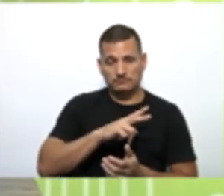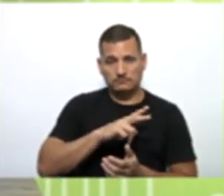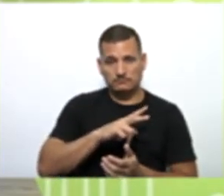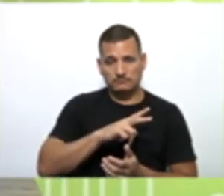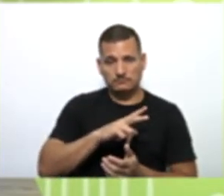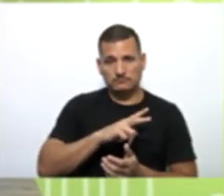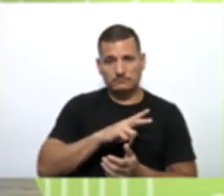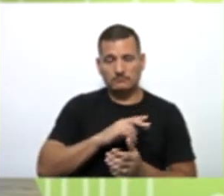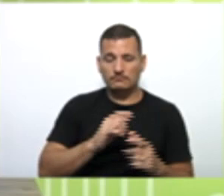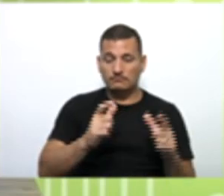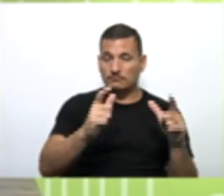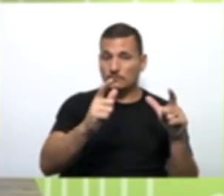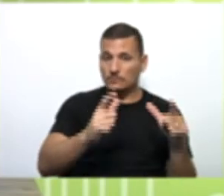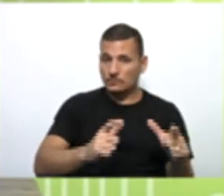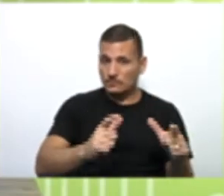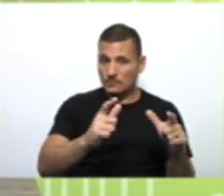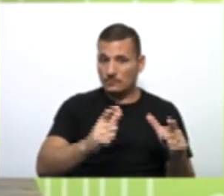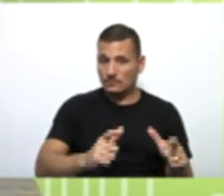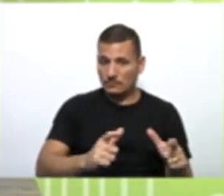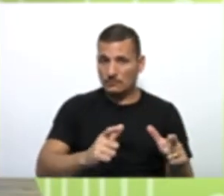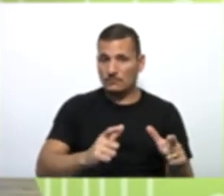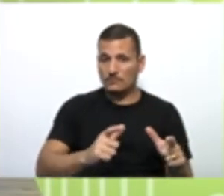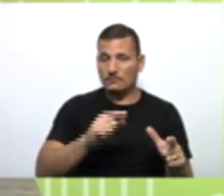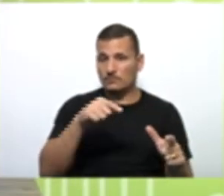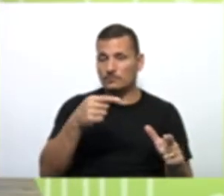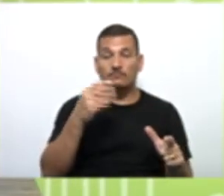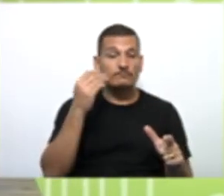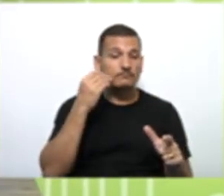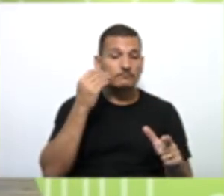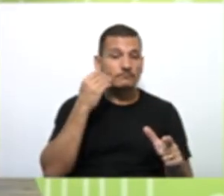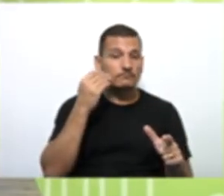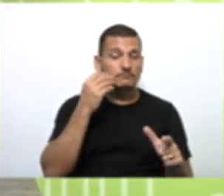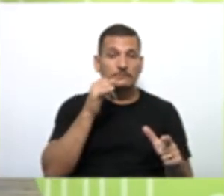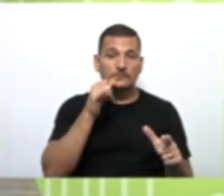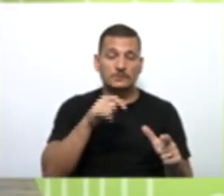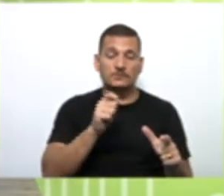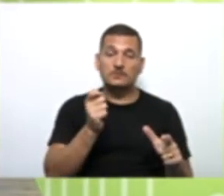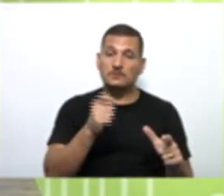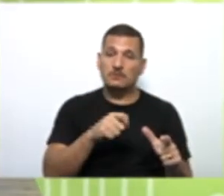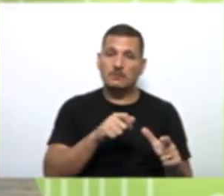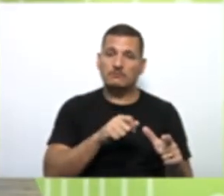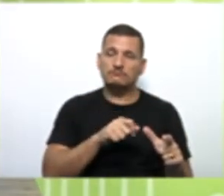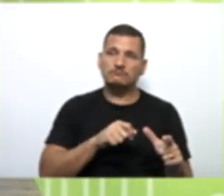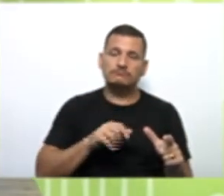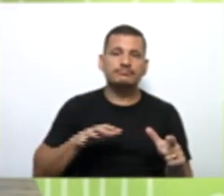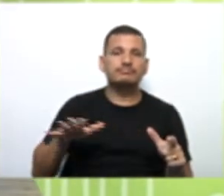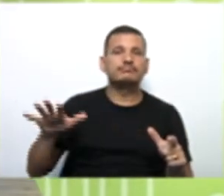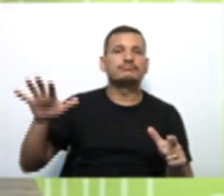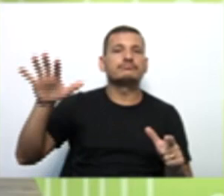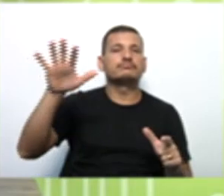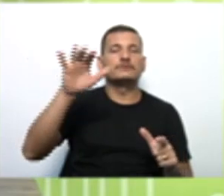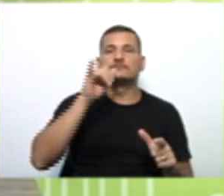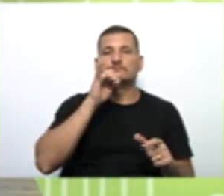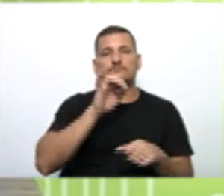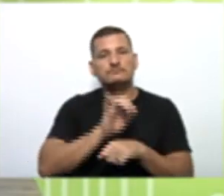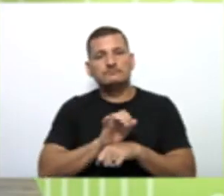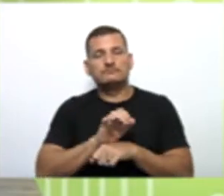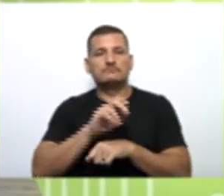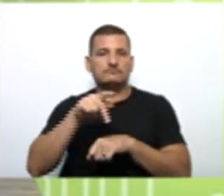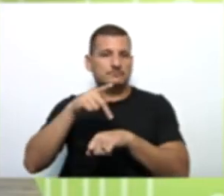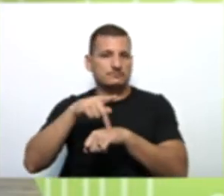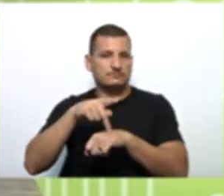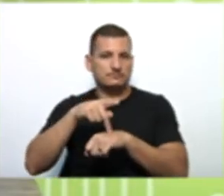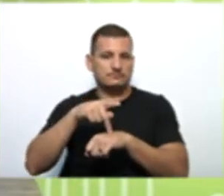determinada localidade, e vou tentar ver se ela é válida para todo por exemplo, para todo o estado, para todo o país. Então, eu parto